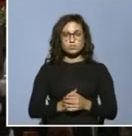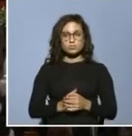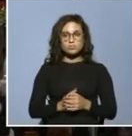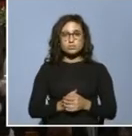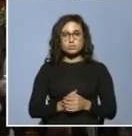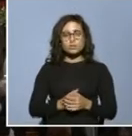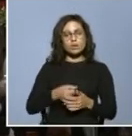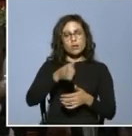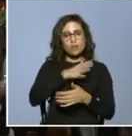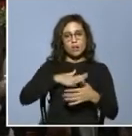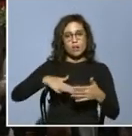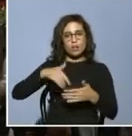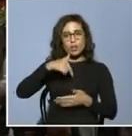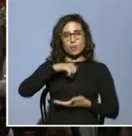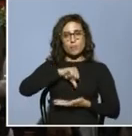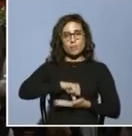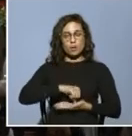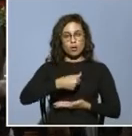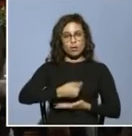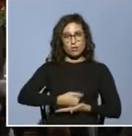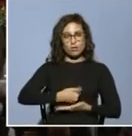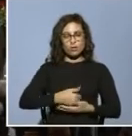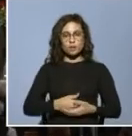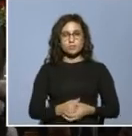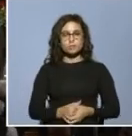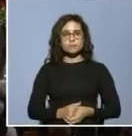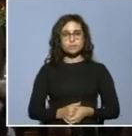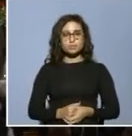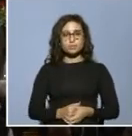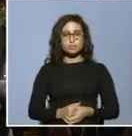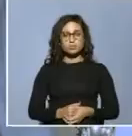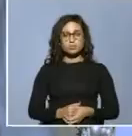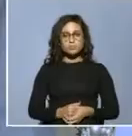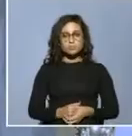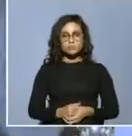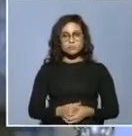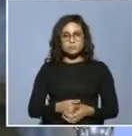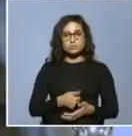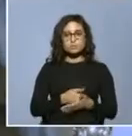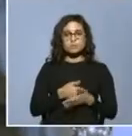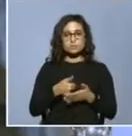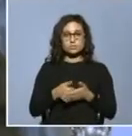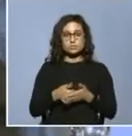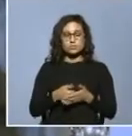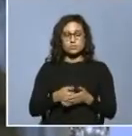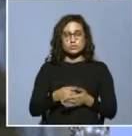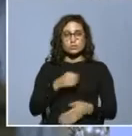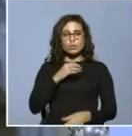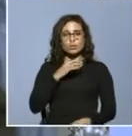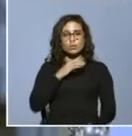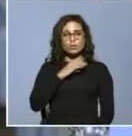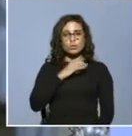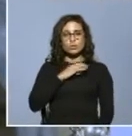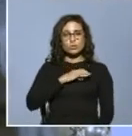Ele está no meio de nós. Evangelho de nosso Senhor Jesus